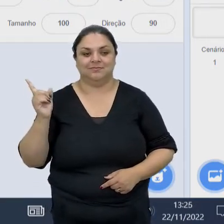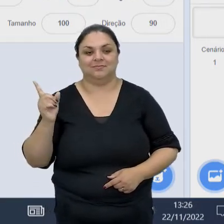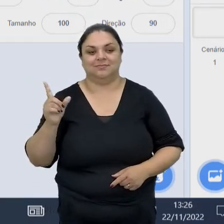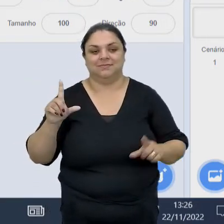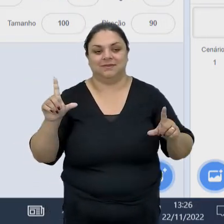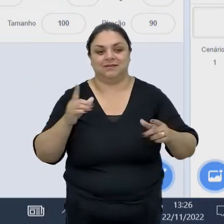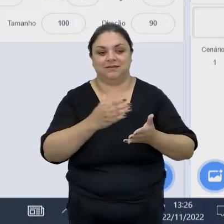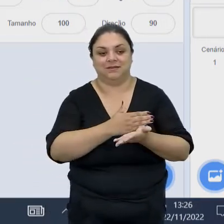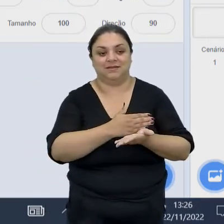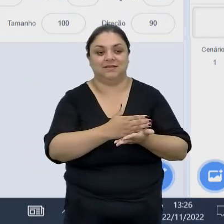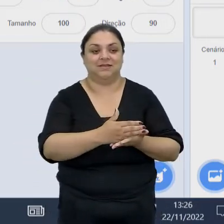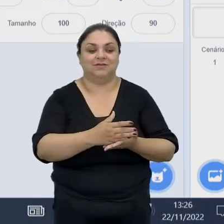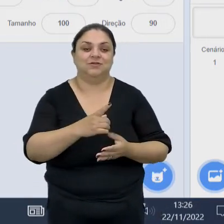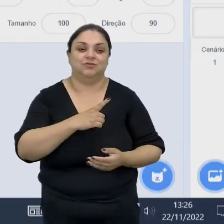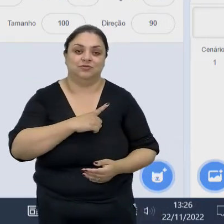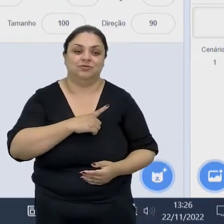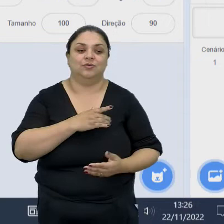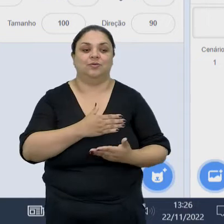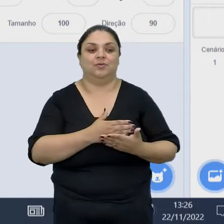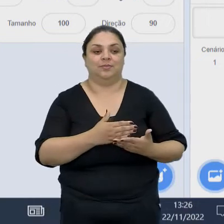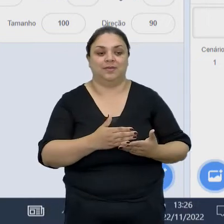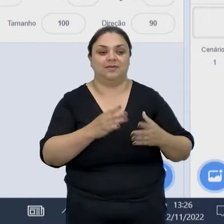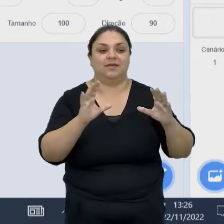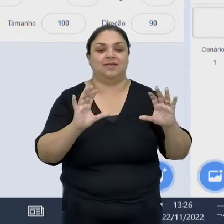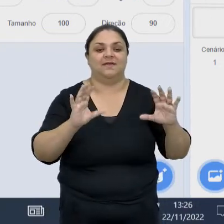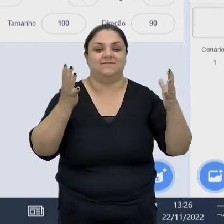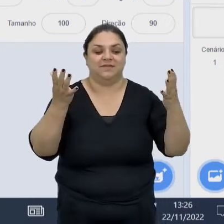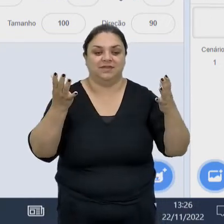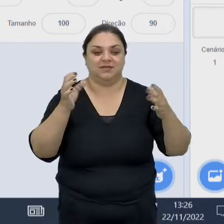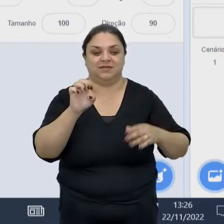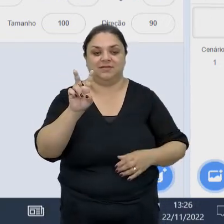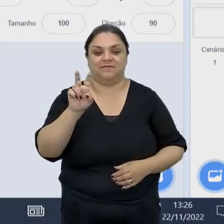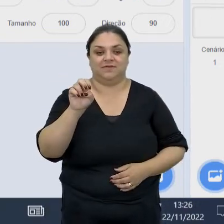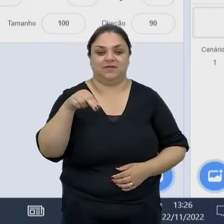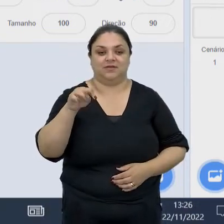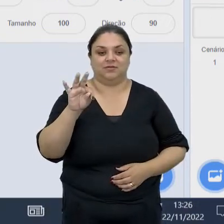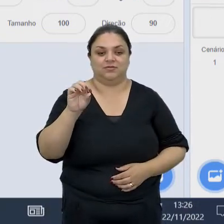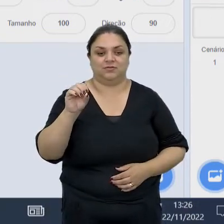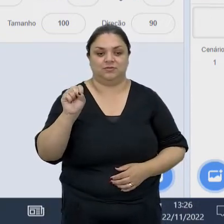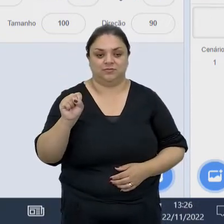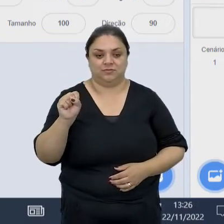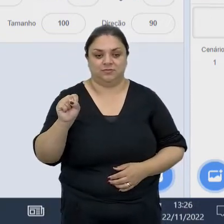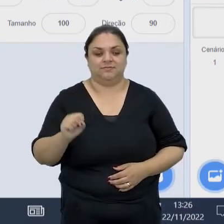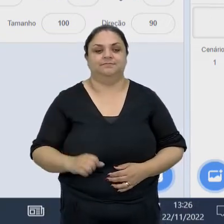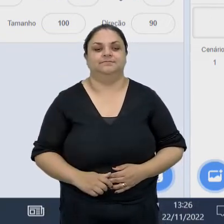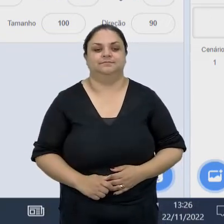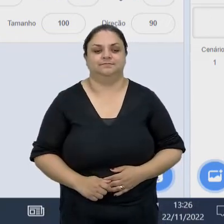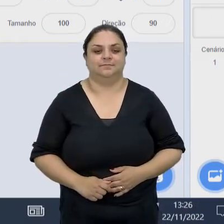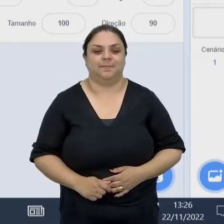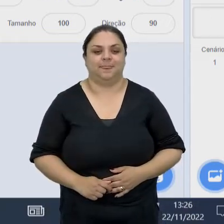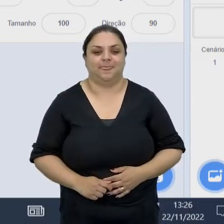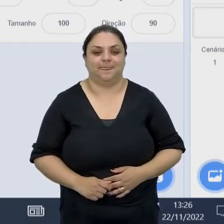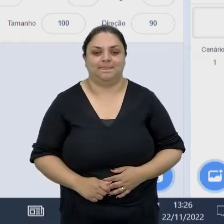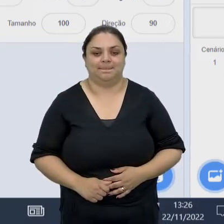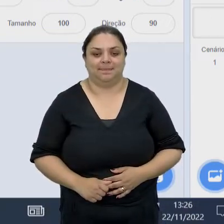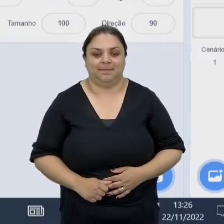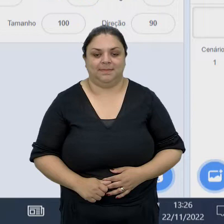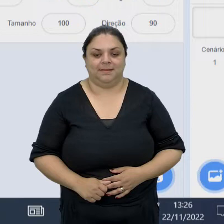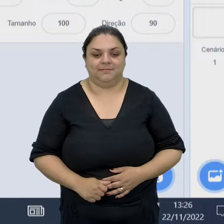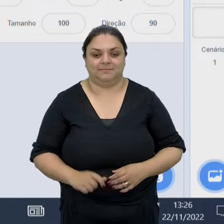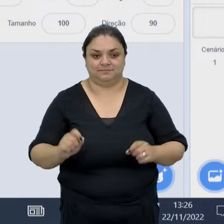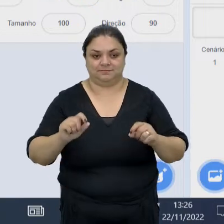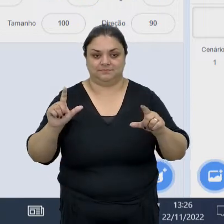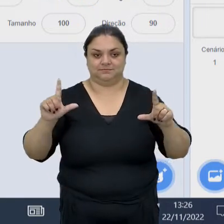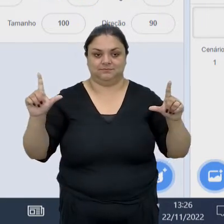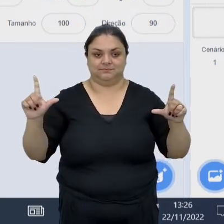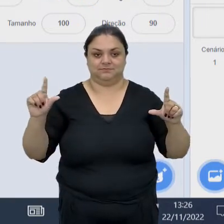início, né, ele falava que tinha que começar ali com eventos, que é o quando for clicado. Olha lá, tudo então bem? você arrastou pro meio, né? A gente arrastou, e eu até ampliei aqui pra ficar um